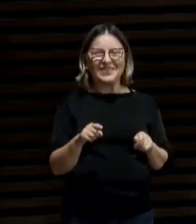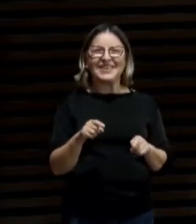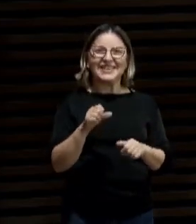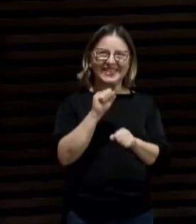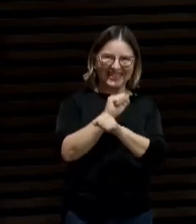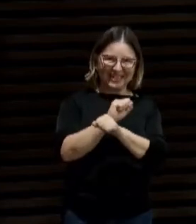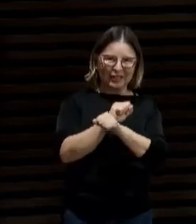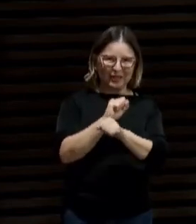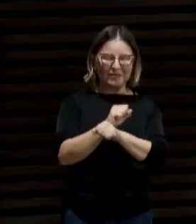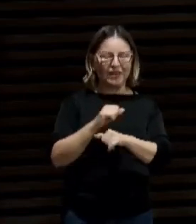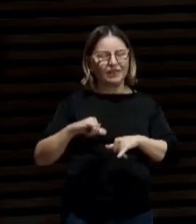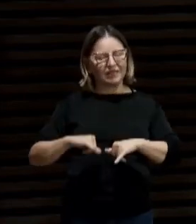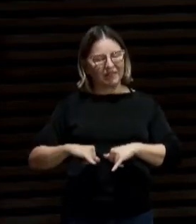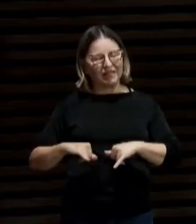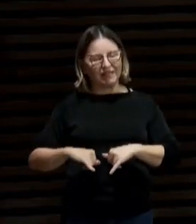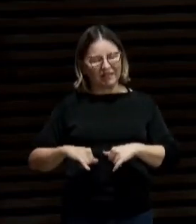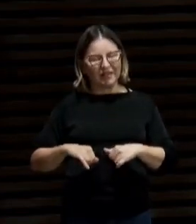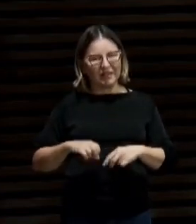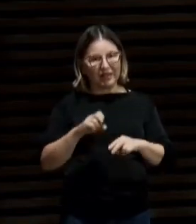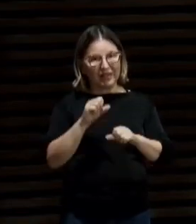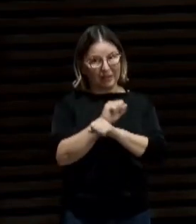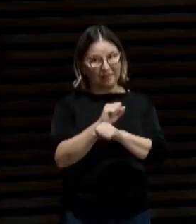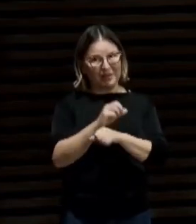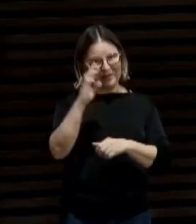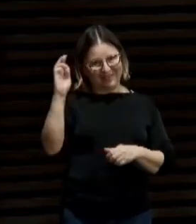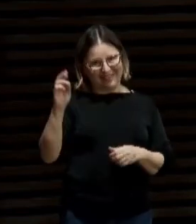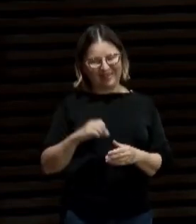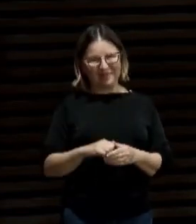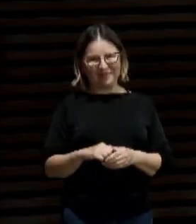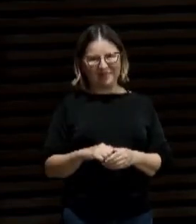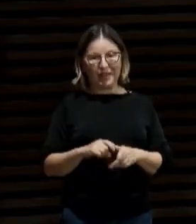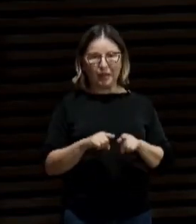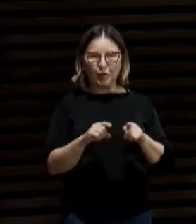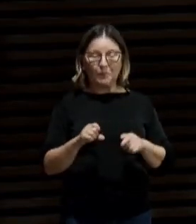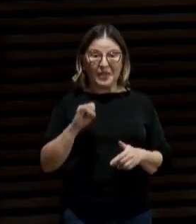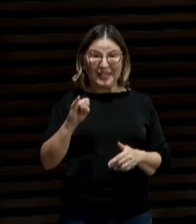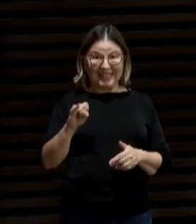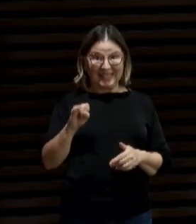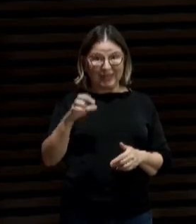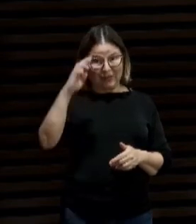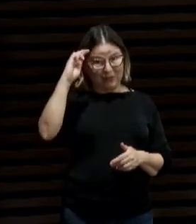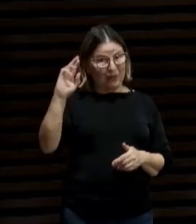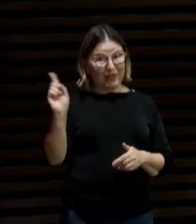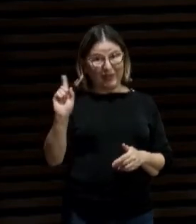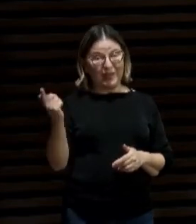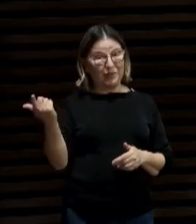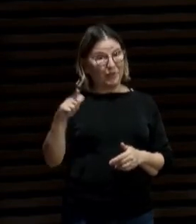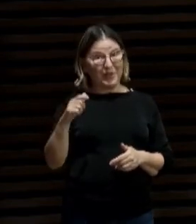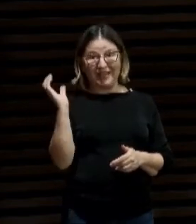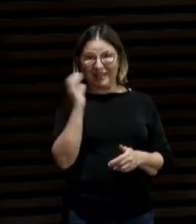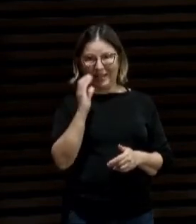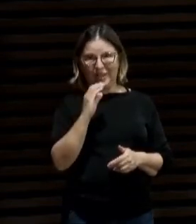Mas, se o Senhor não voltar no meu tempo, então eu prefiro ir. É isso que ele está dizendo. Qual que é a ordem de preferência dele aqui? Eu prefiro que o